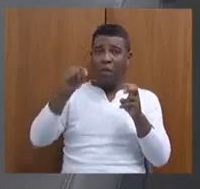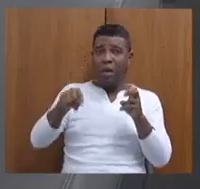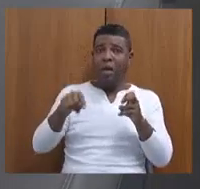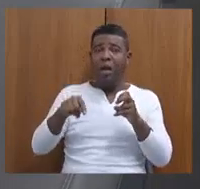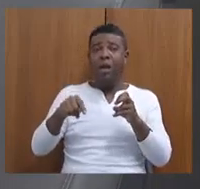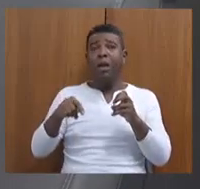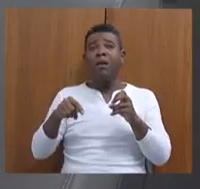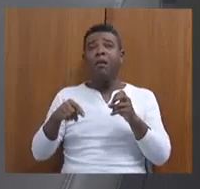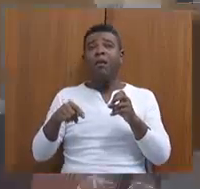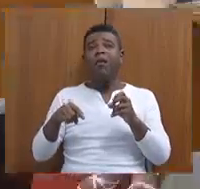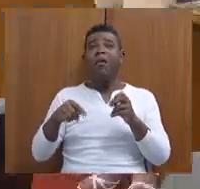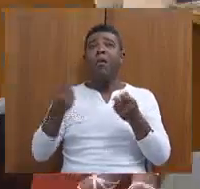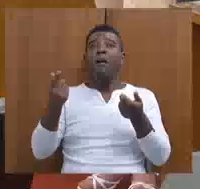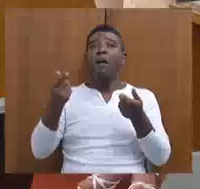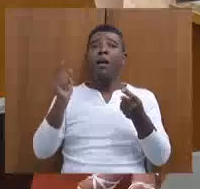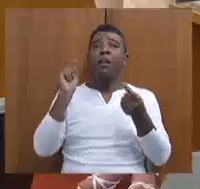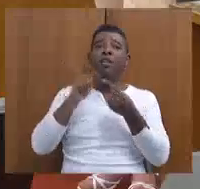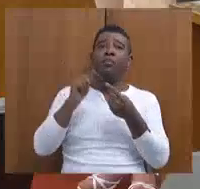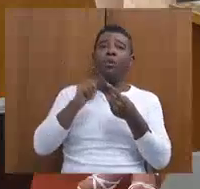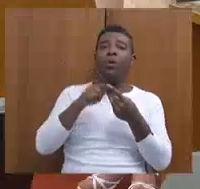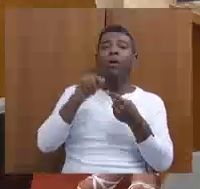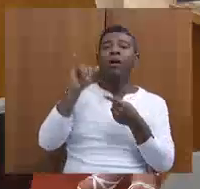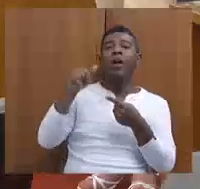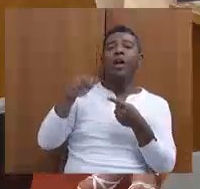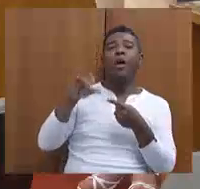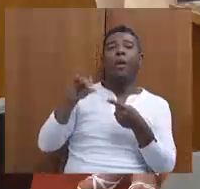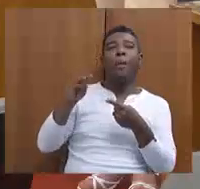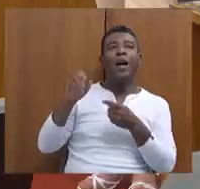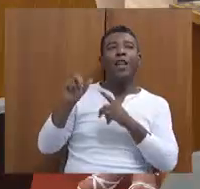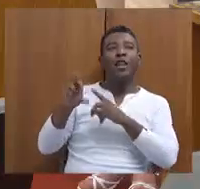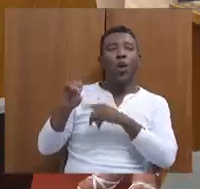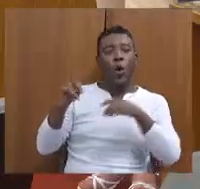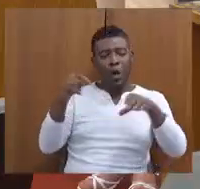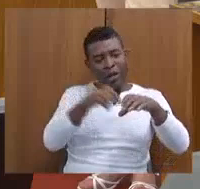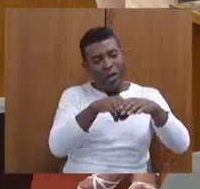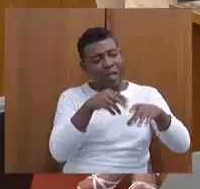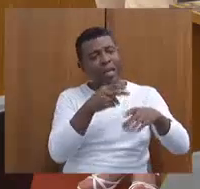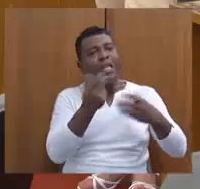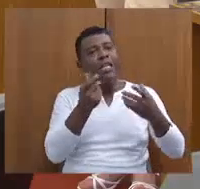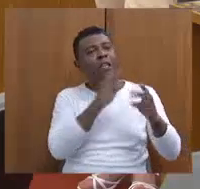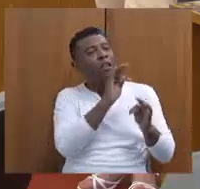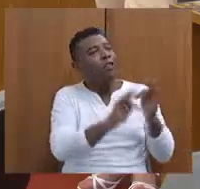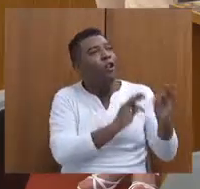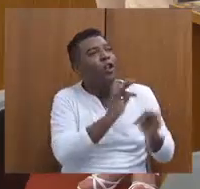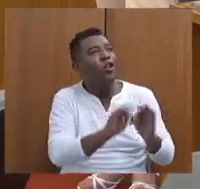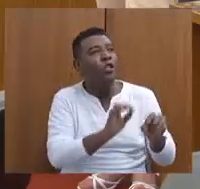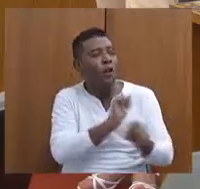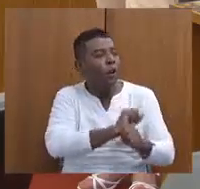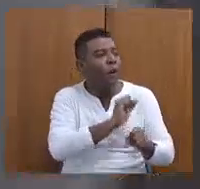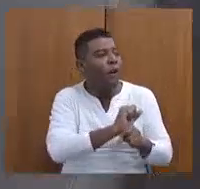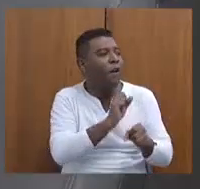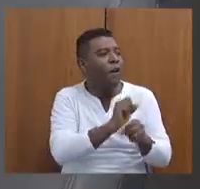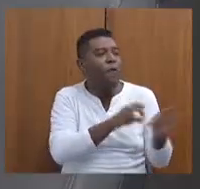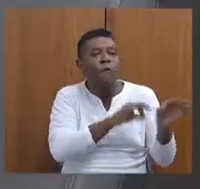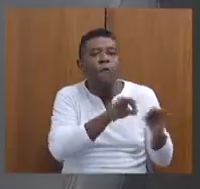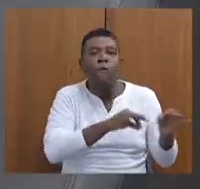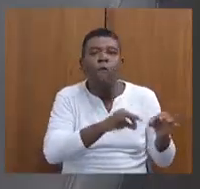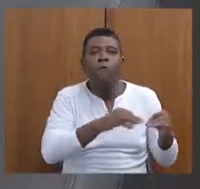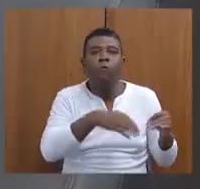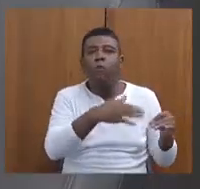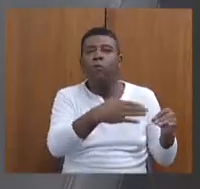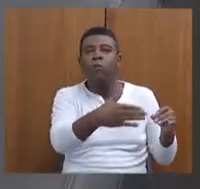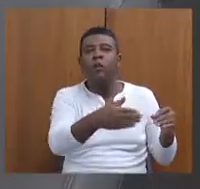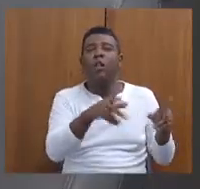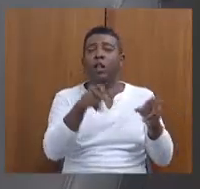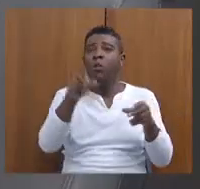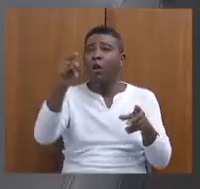de incubadora de pesquisa de ciência e tecnologia das empresas que a gente tem potencial aqui que como você